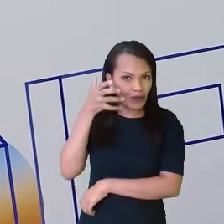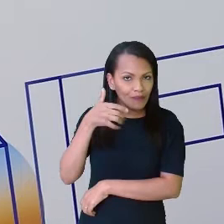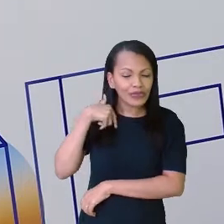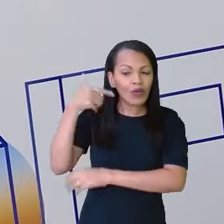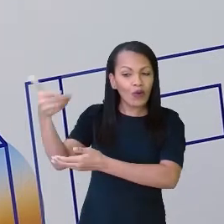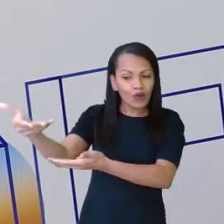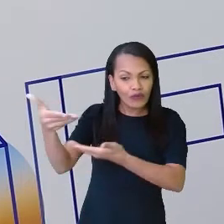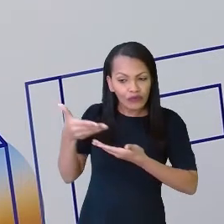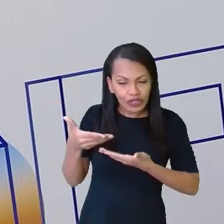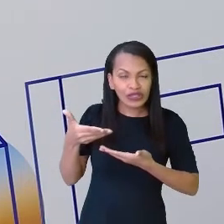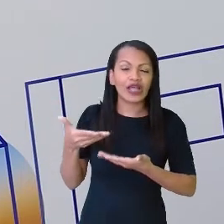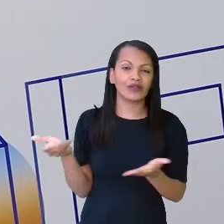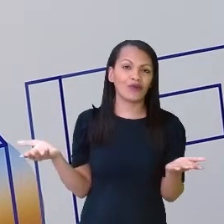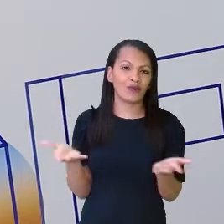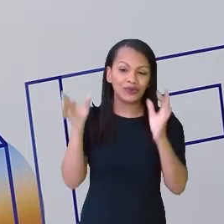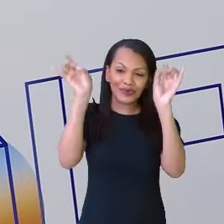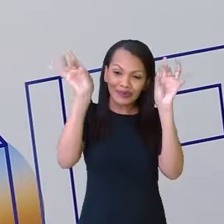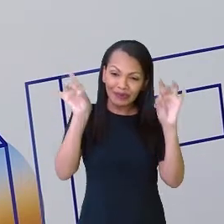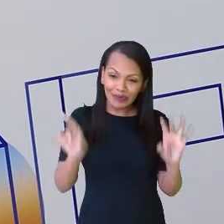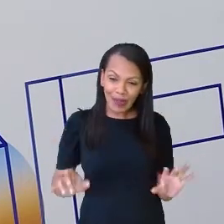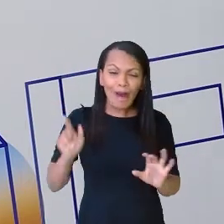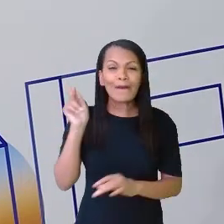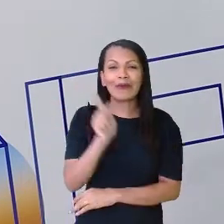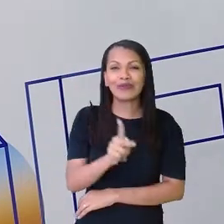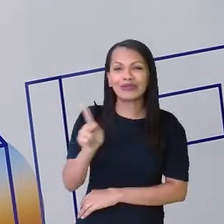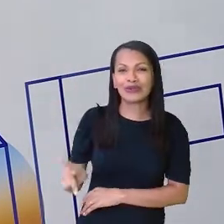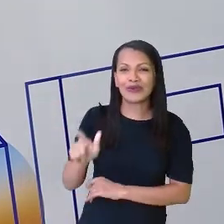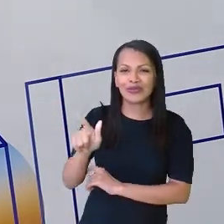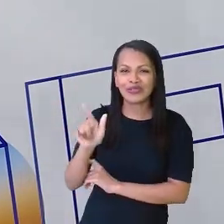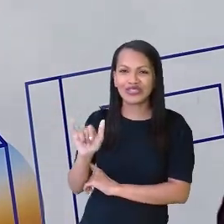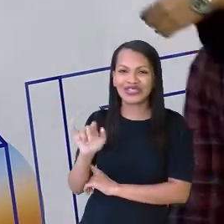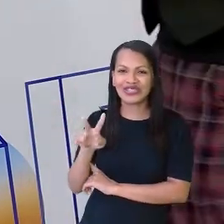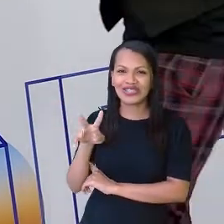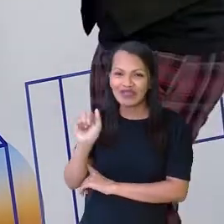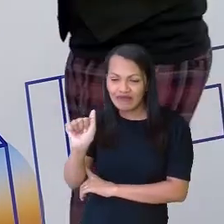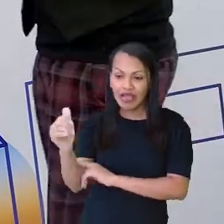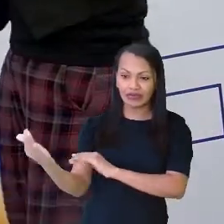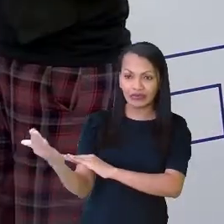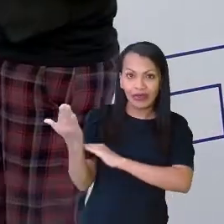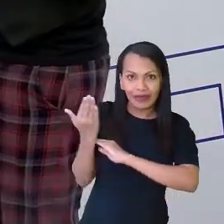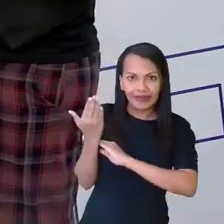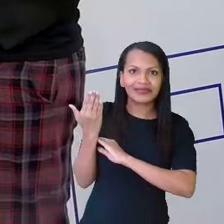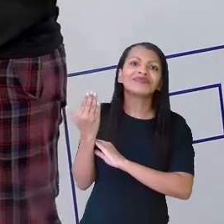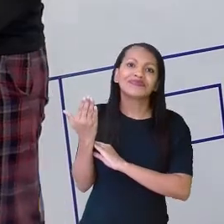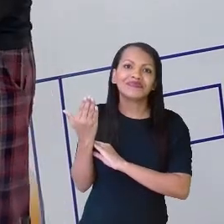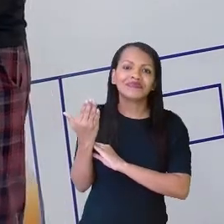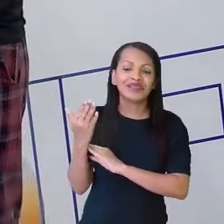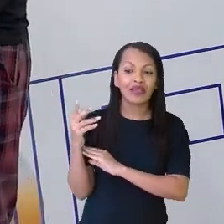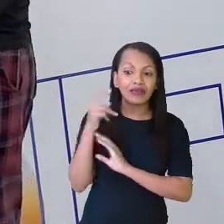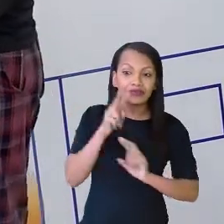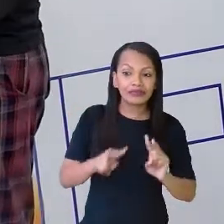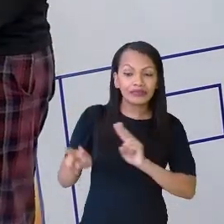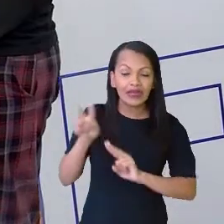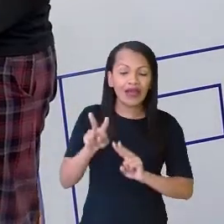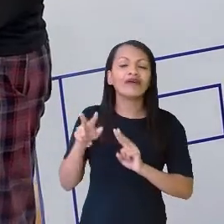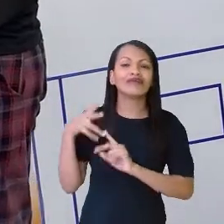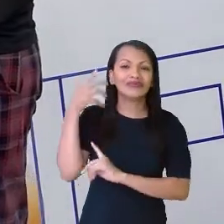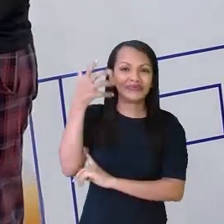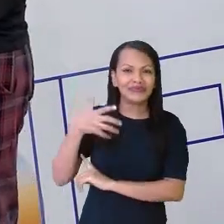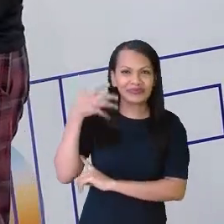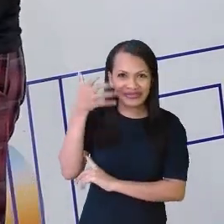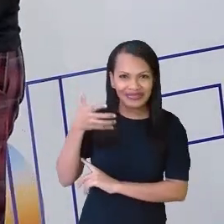convidado especial aqui, o professor Giva, que ele vai nos ajudar a tocar e acompanhar, ó, com o ukulele